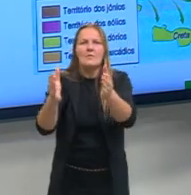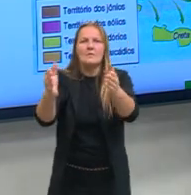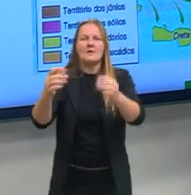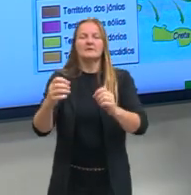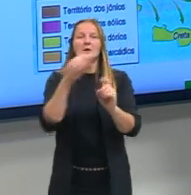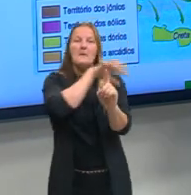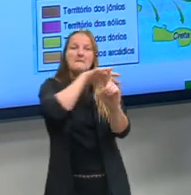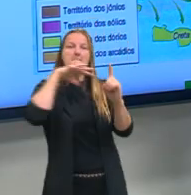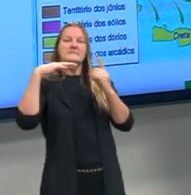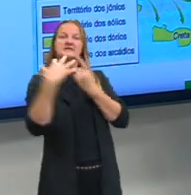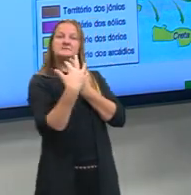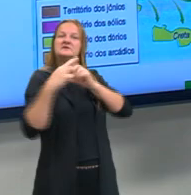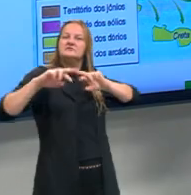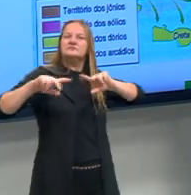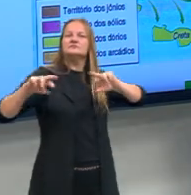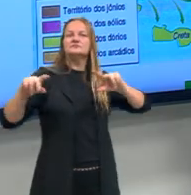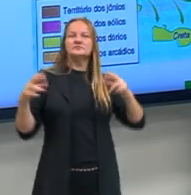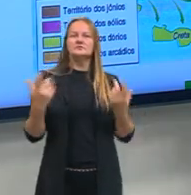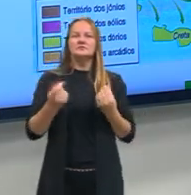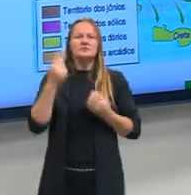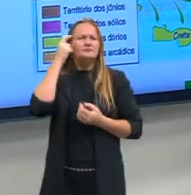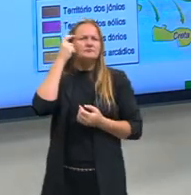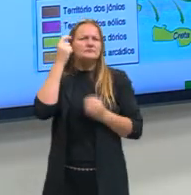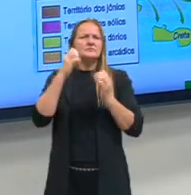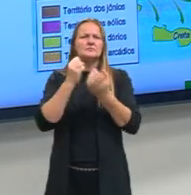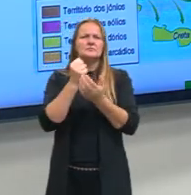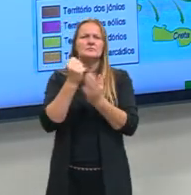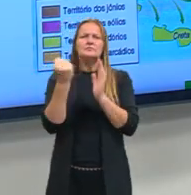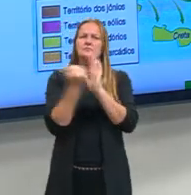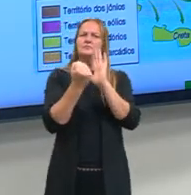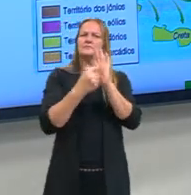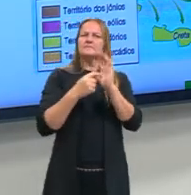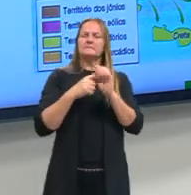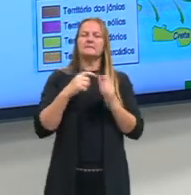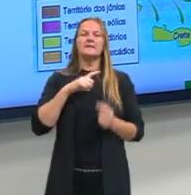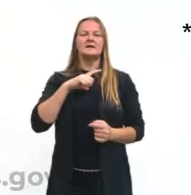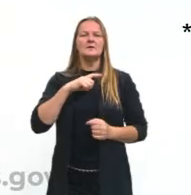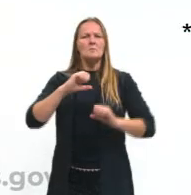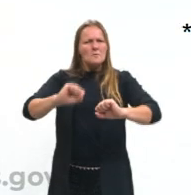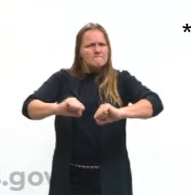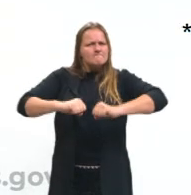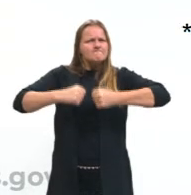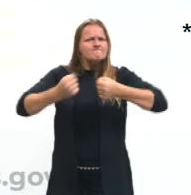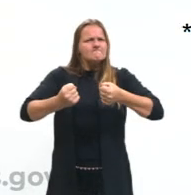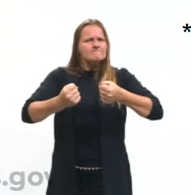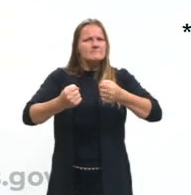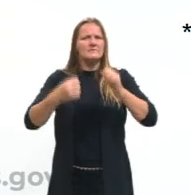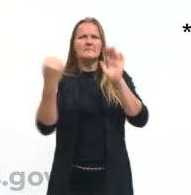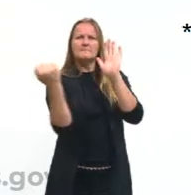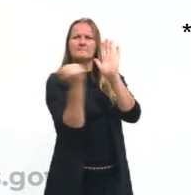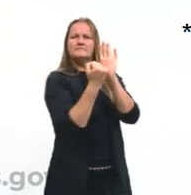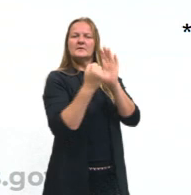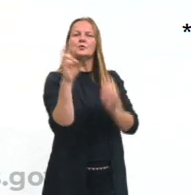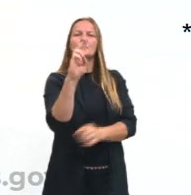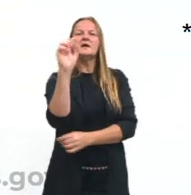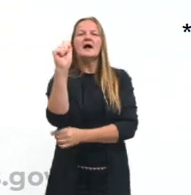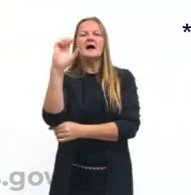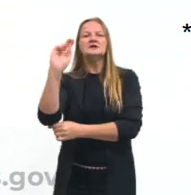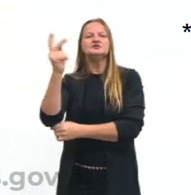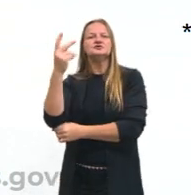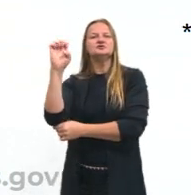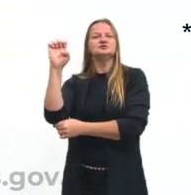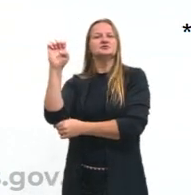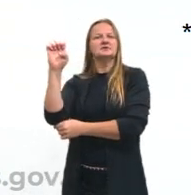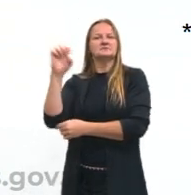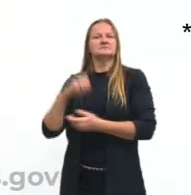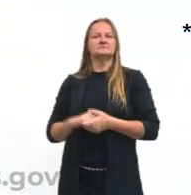perspectiva E aí que nós vamos então entender os elementos que eles usam para defender Esse princípio essa fé Esse princípio